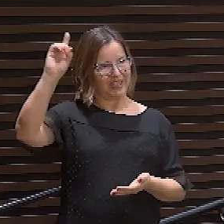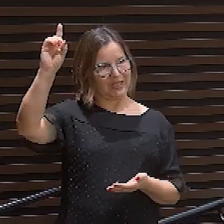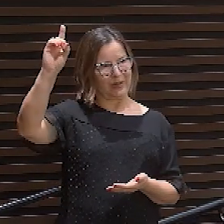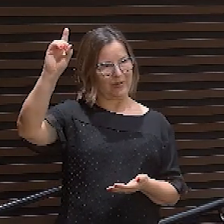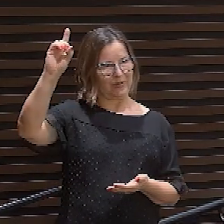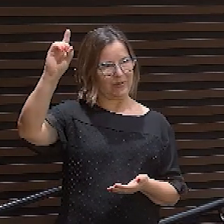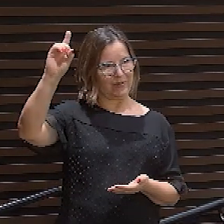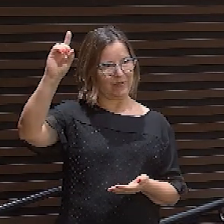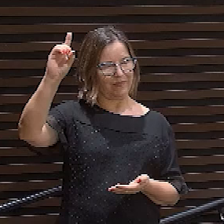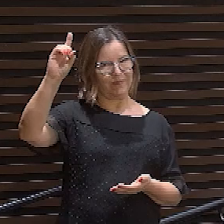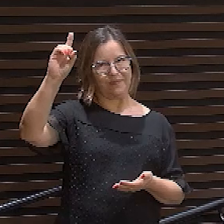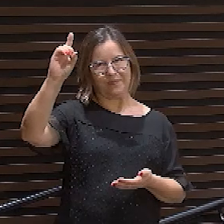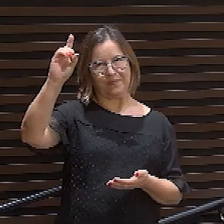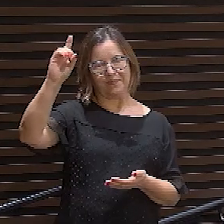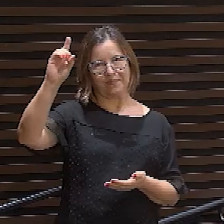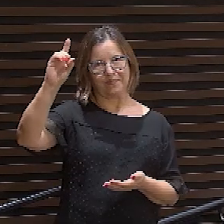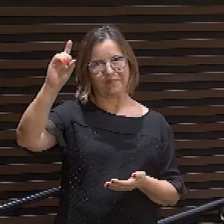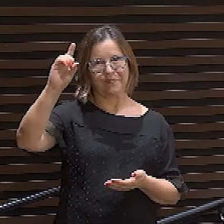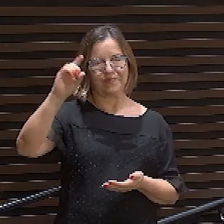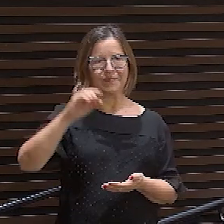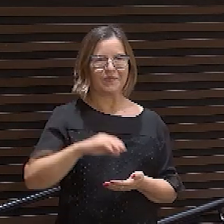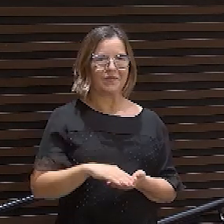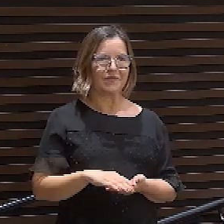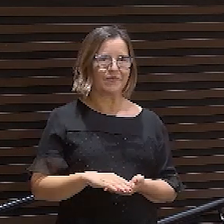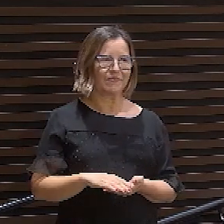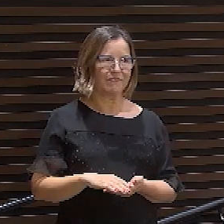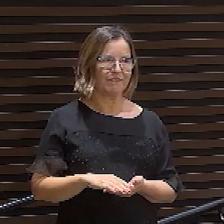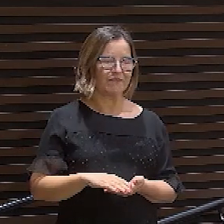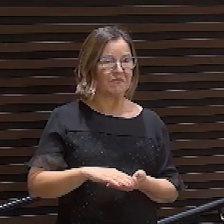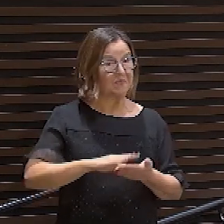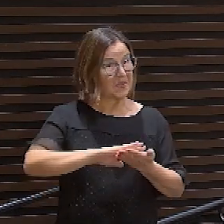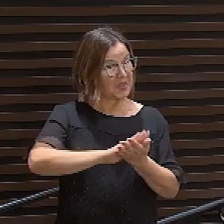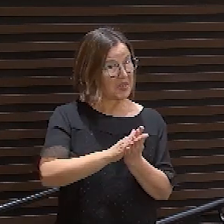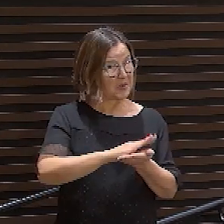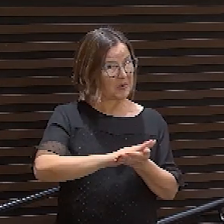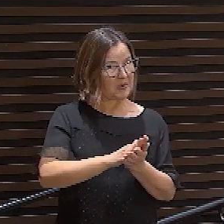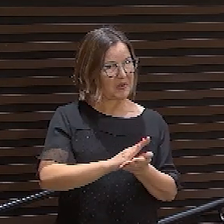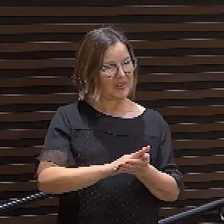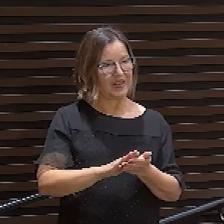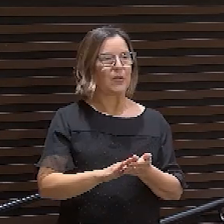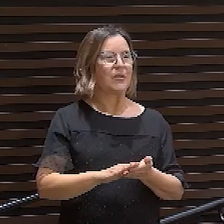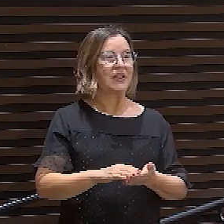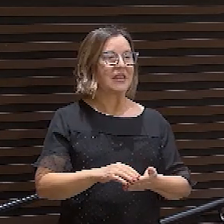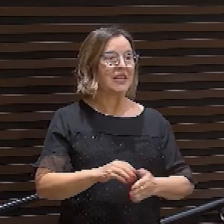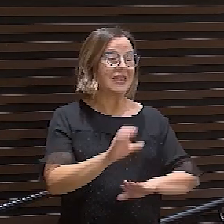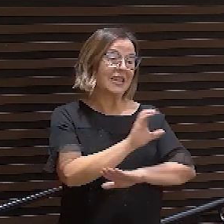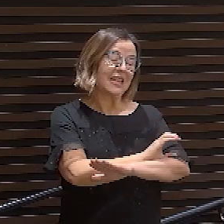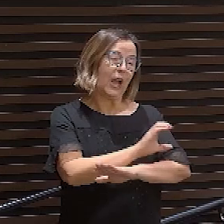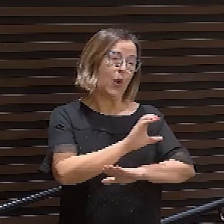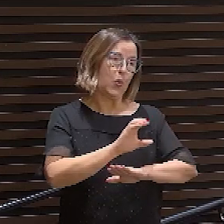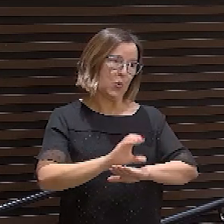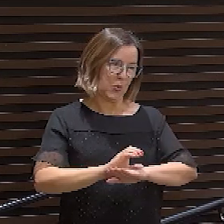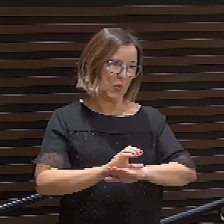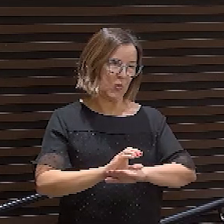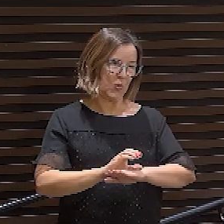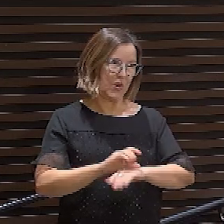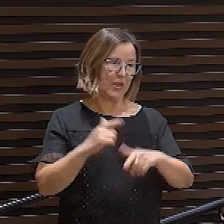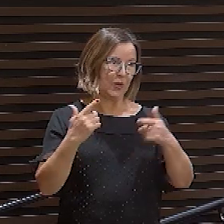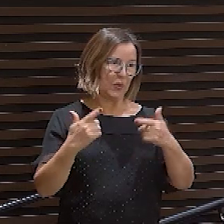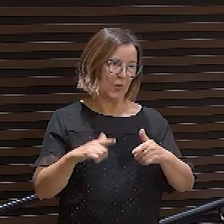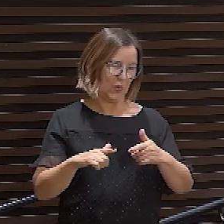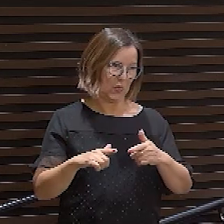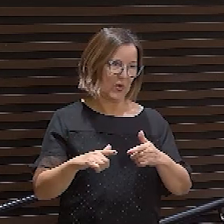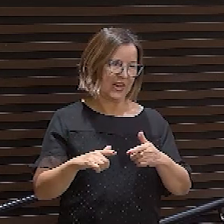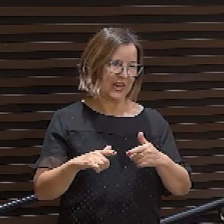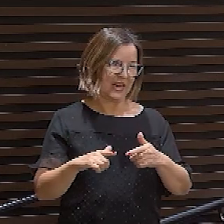no desmonte, na desconstrução da cultura de onde ele vinha.